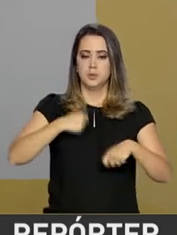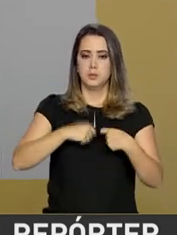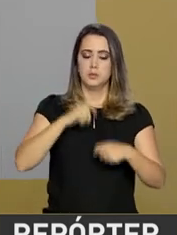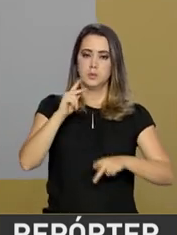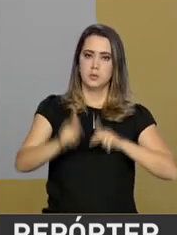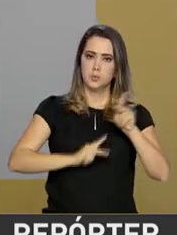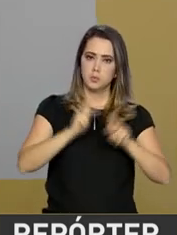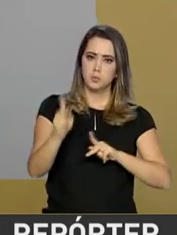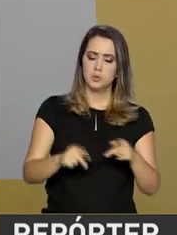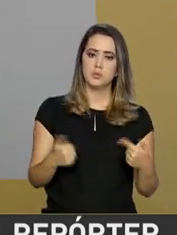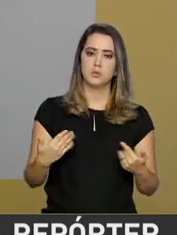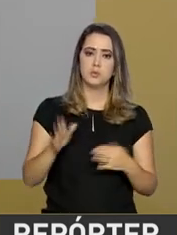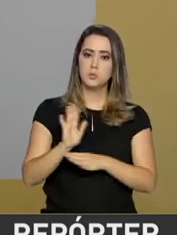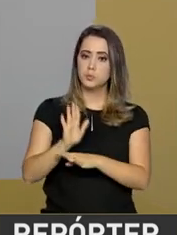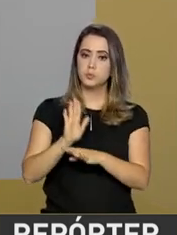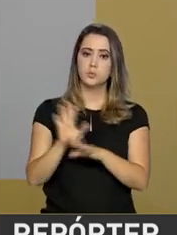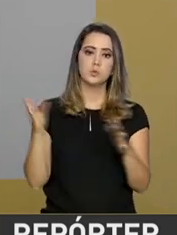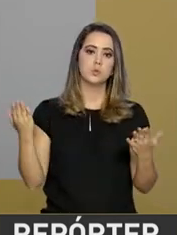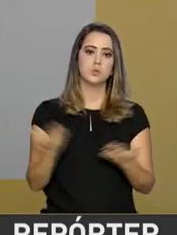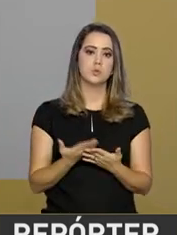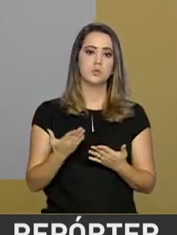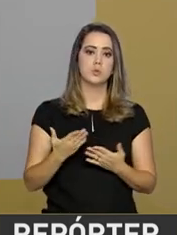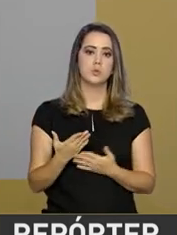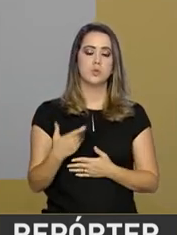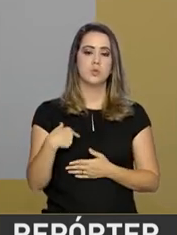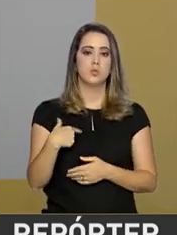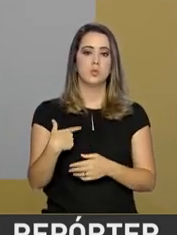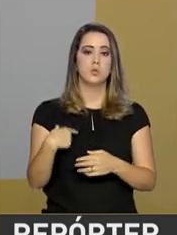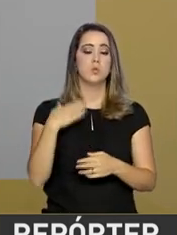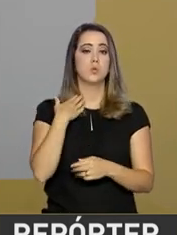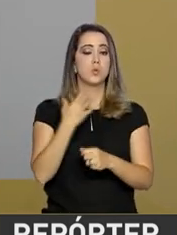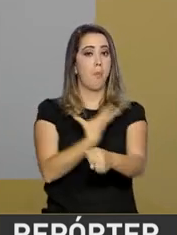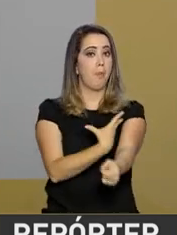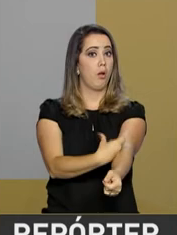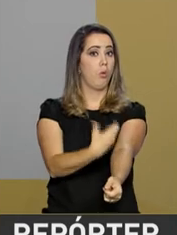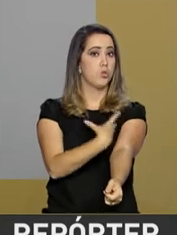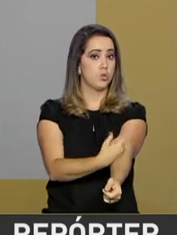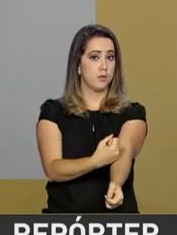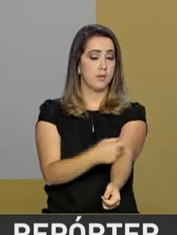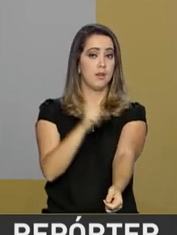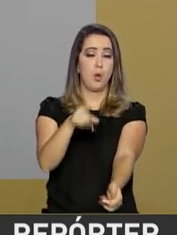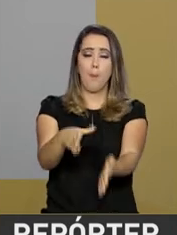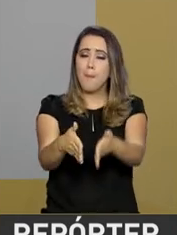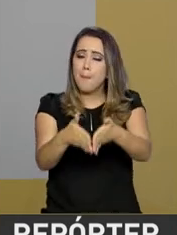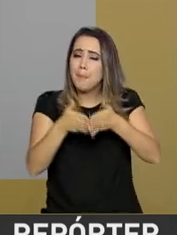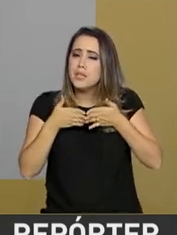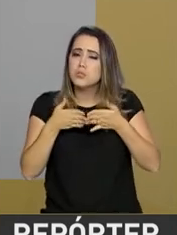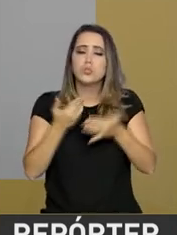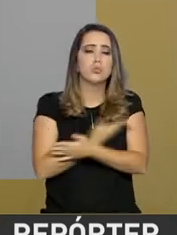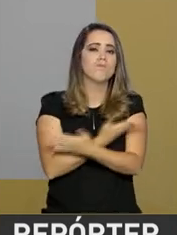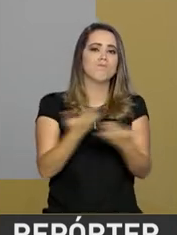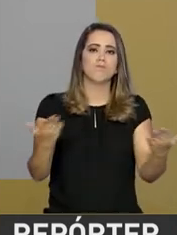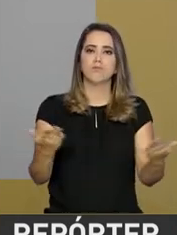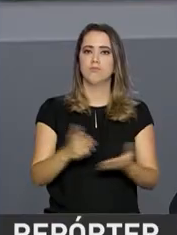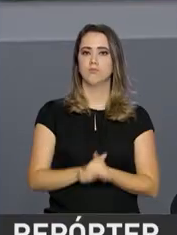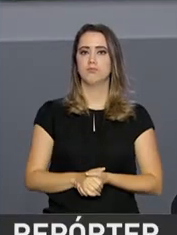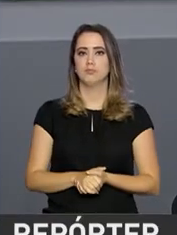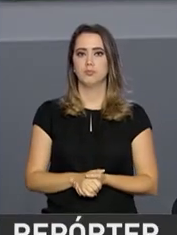população colabore agora com os bancos de sangue e faça a sua doação. É um apelo feito pelo Ministério da Saúde para